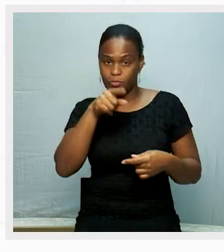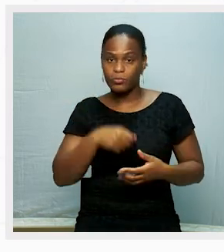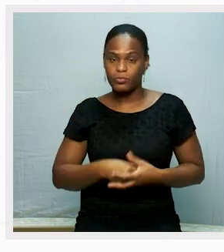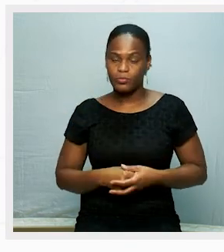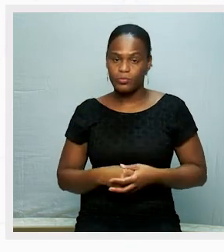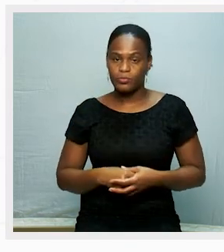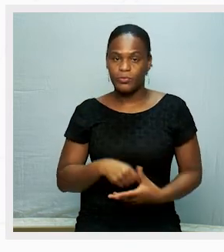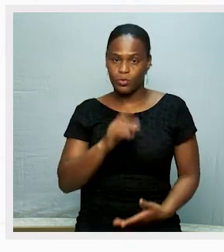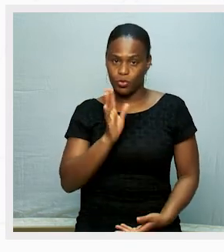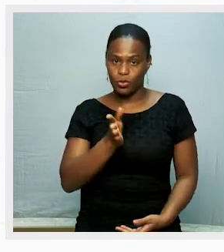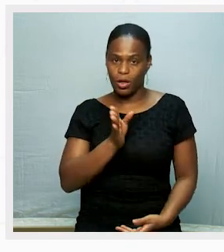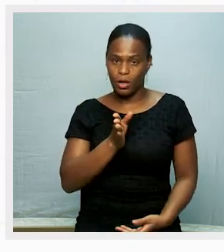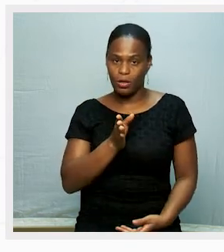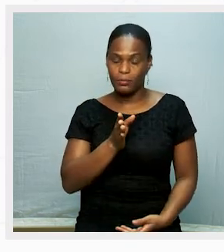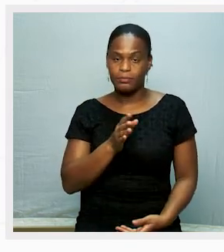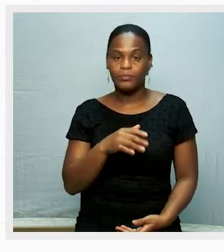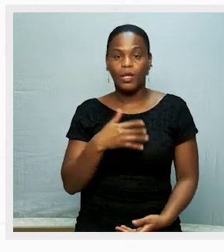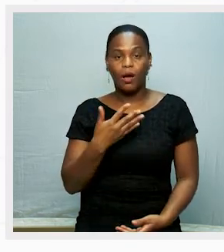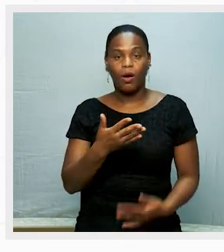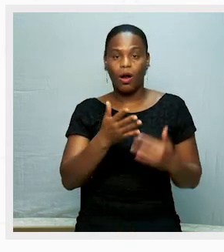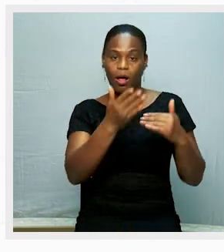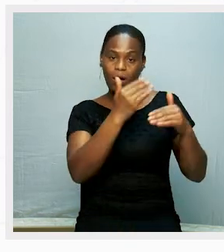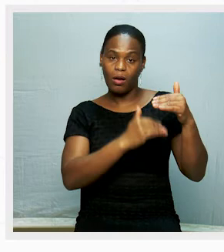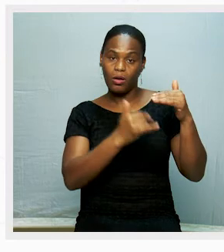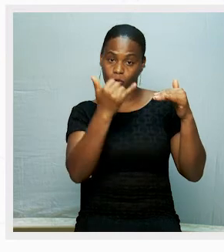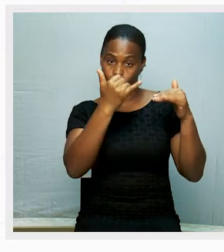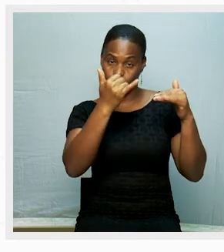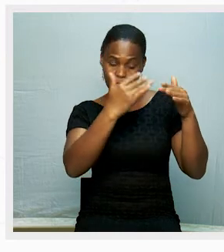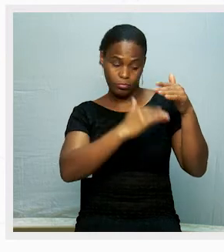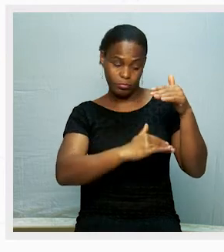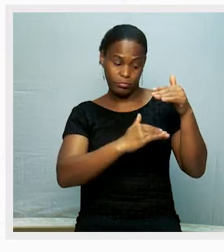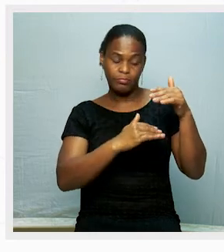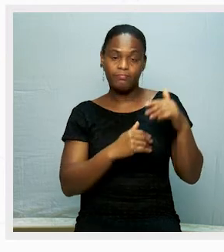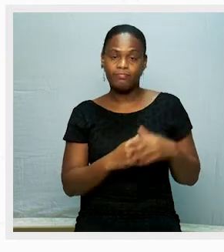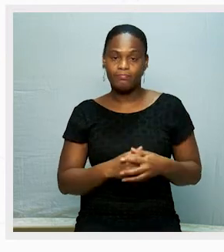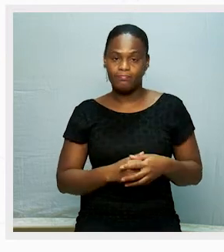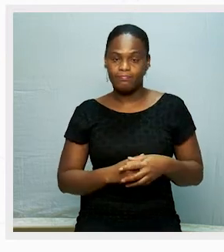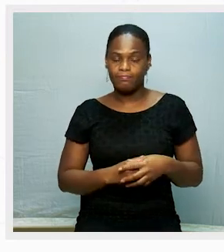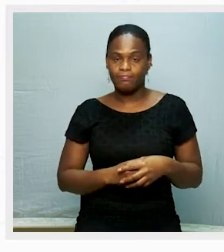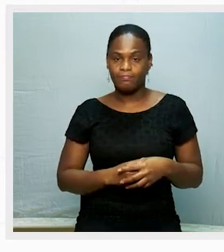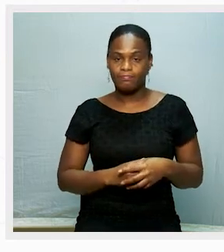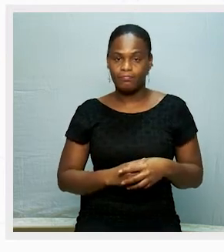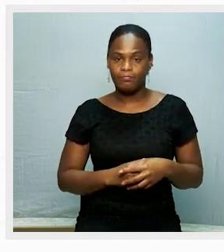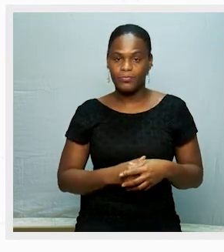escolares. Já está? Passamos agora para a segunda função.